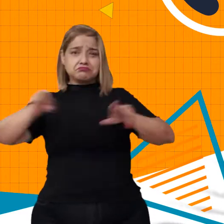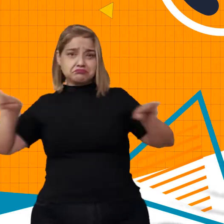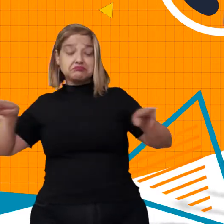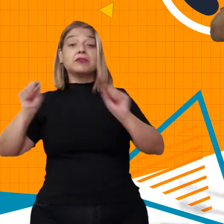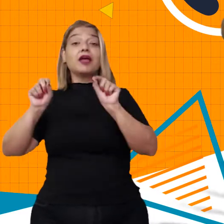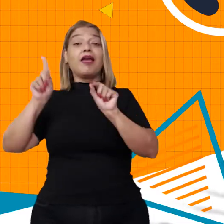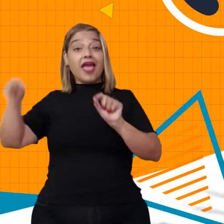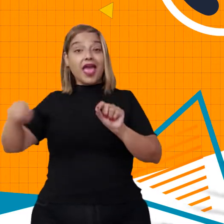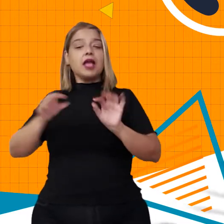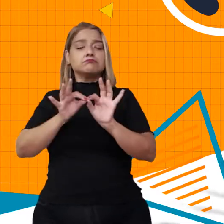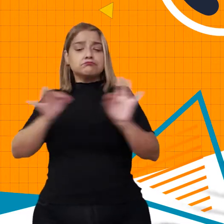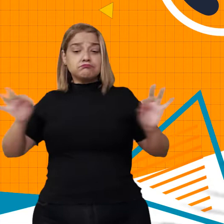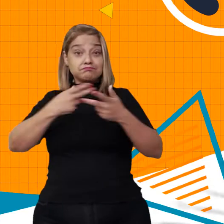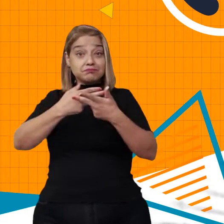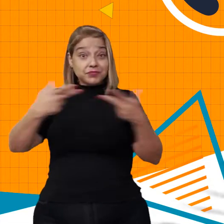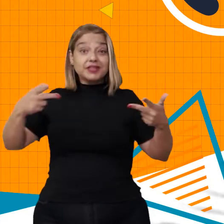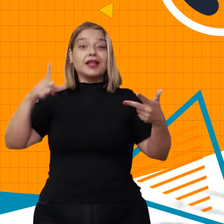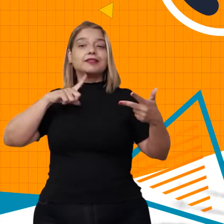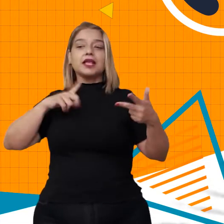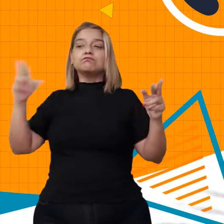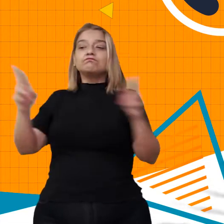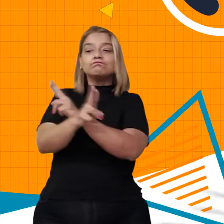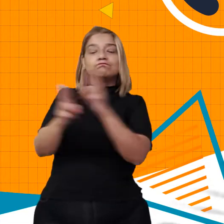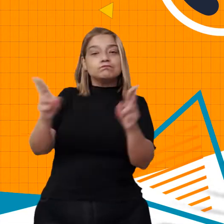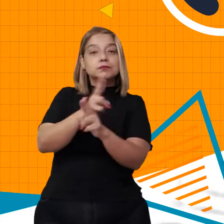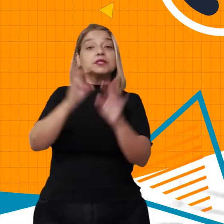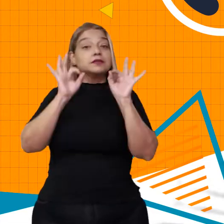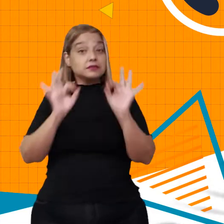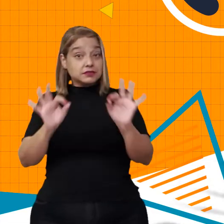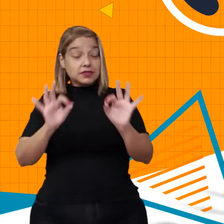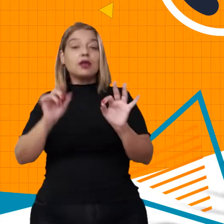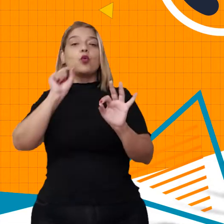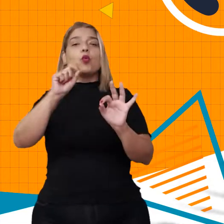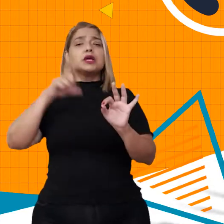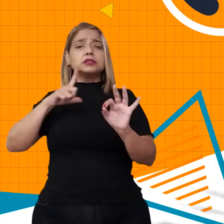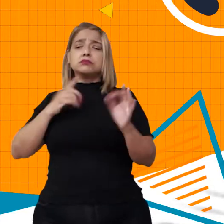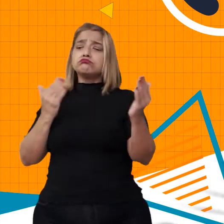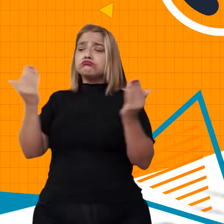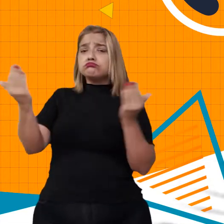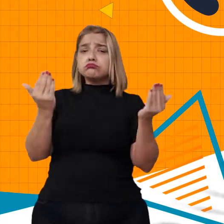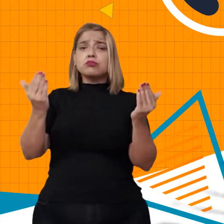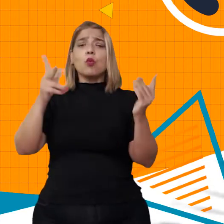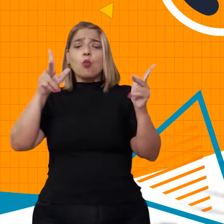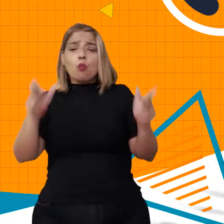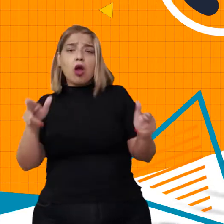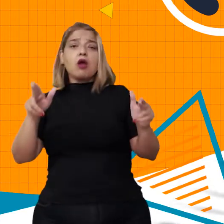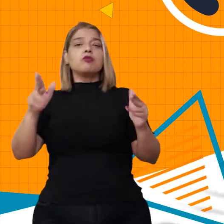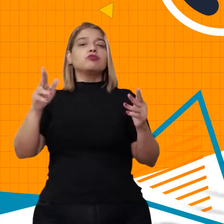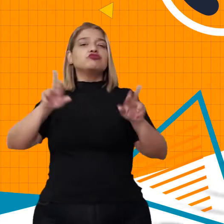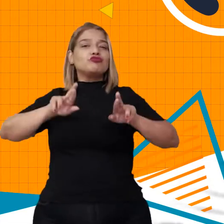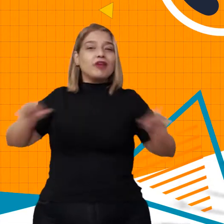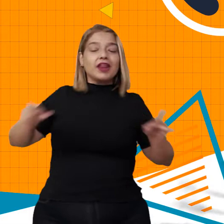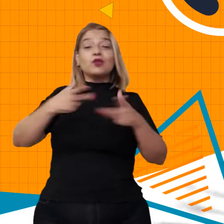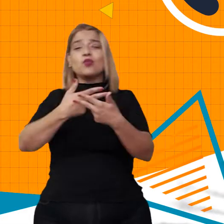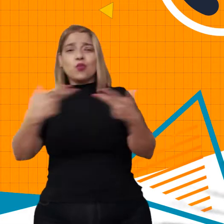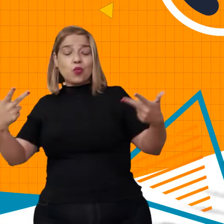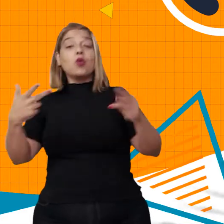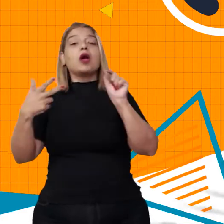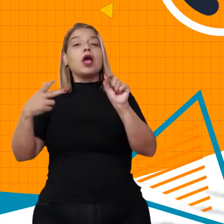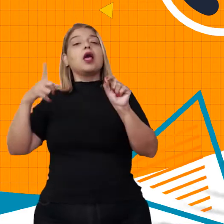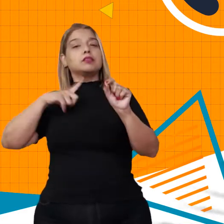As grandezas se relacionam entre si. E se existe proporcionalidade entre elas, podemos dizer que